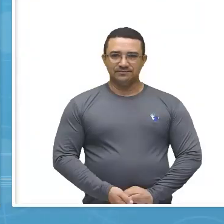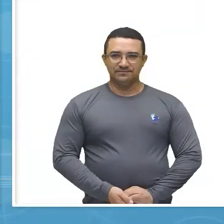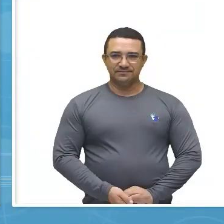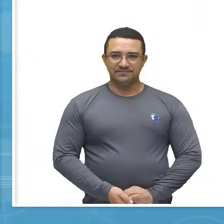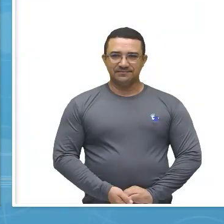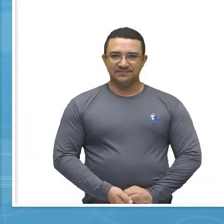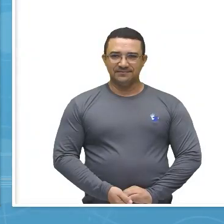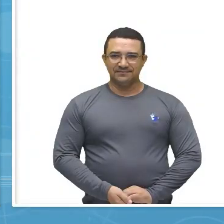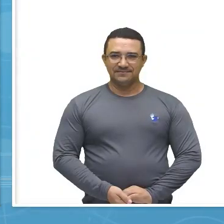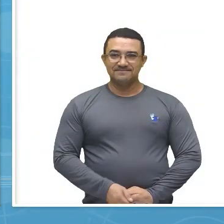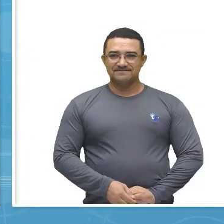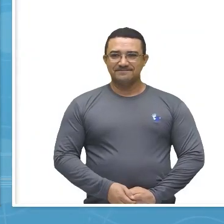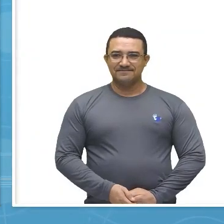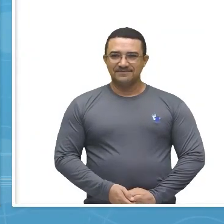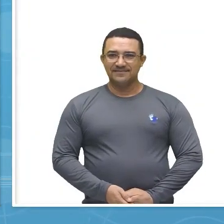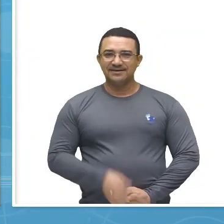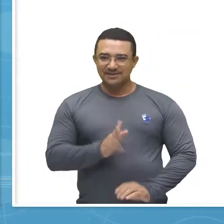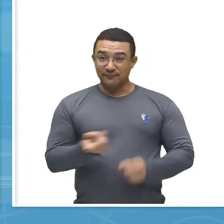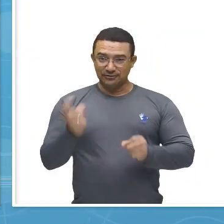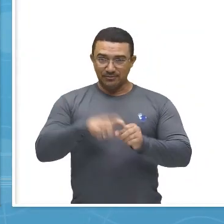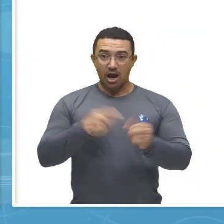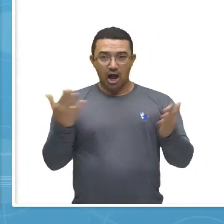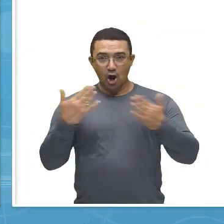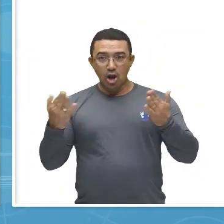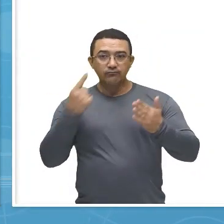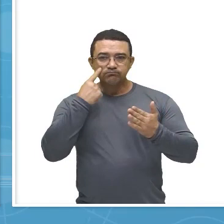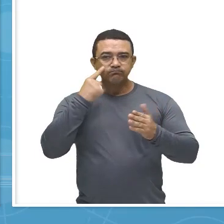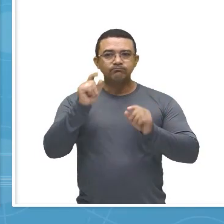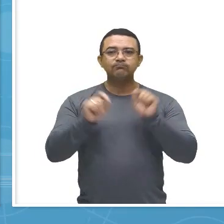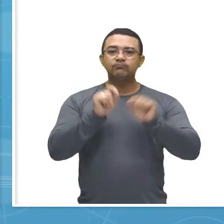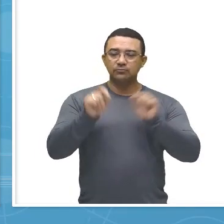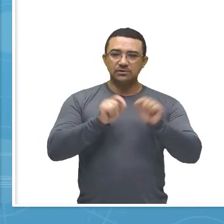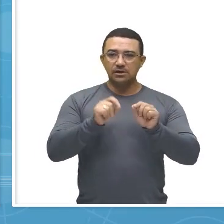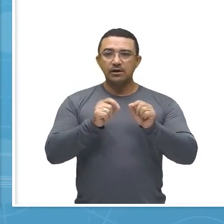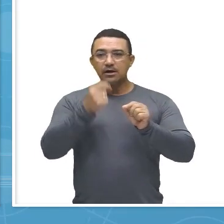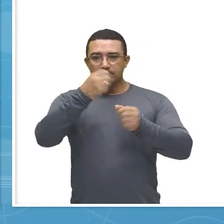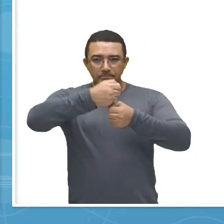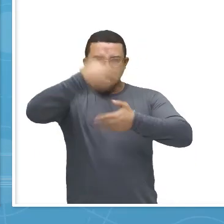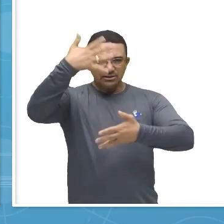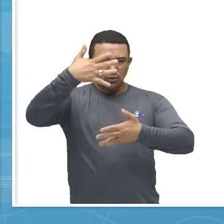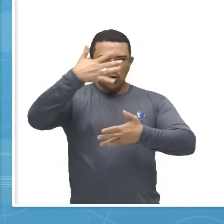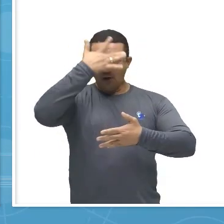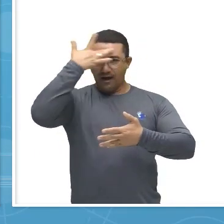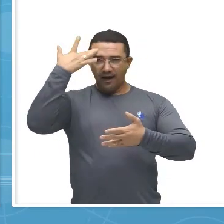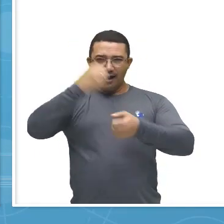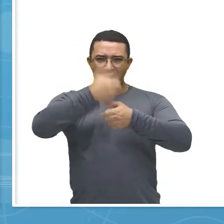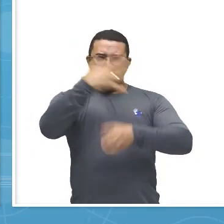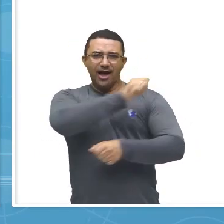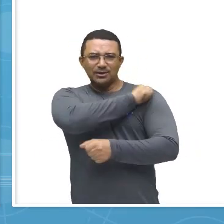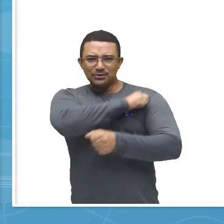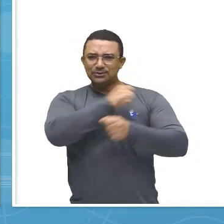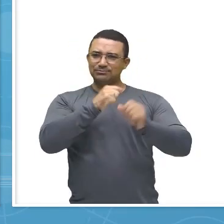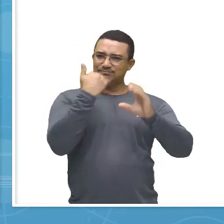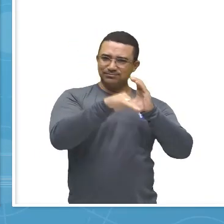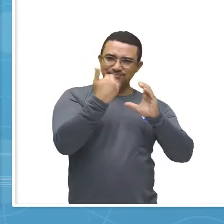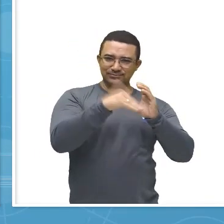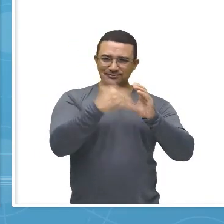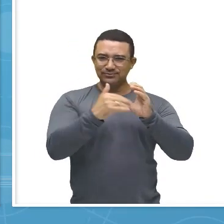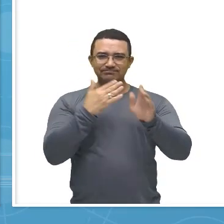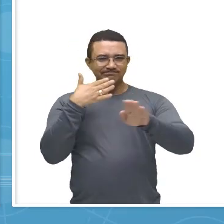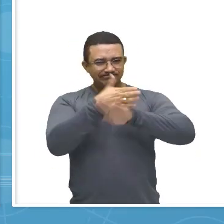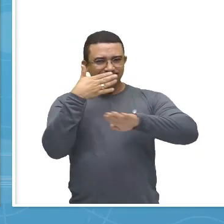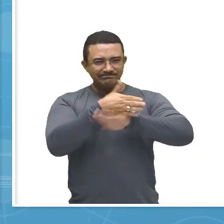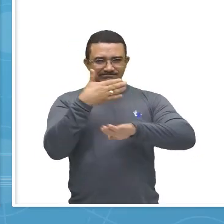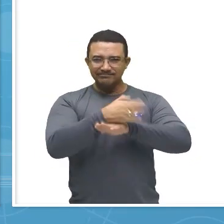Muito bem, muito bem. Vamos analisar. Vamos ver primeiro a participação, né? Vamos ver a participação no chat. Vamos lá. Temos participação de quem?